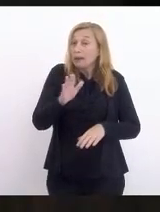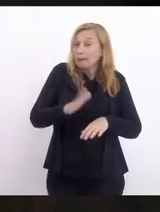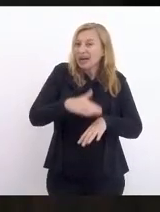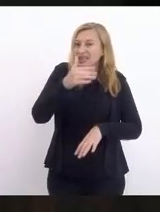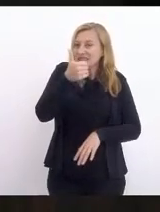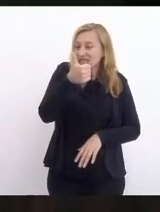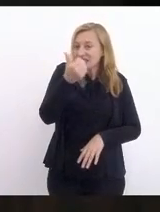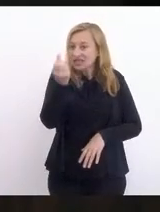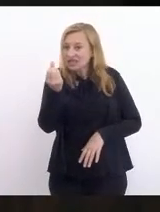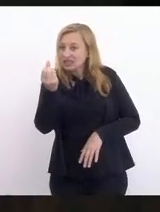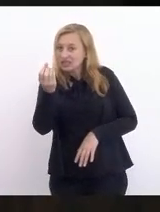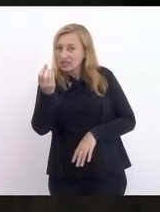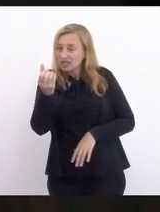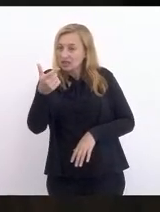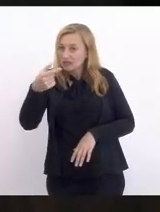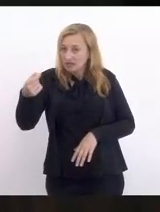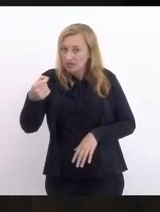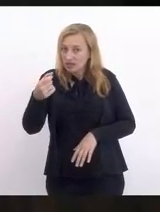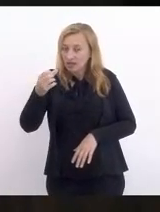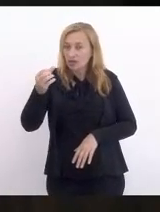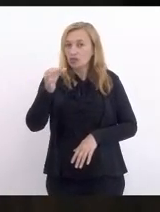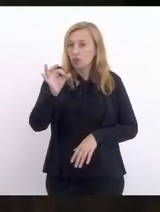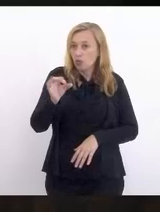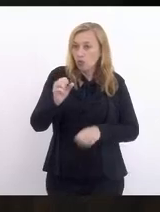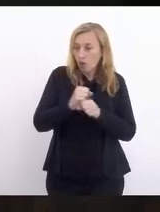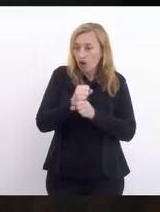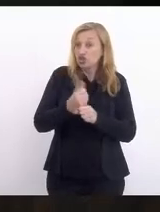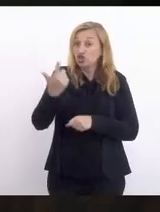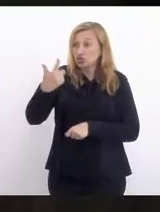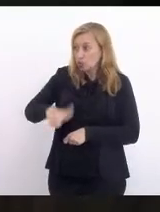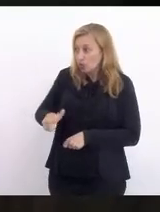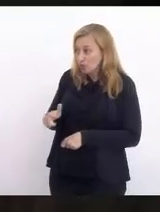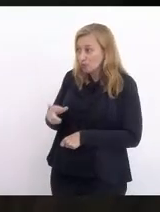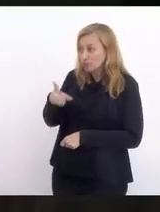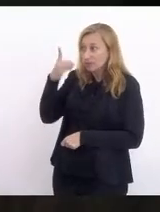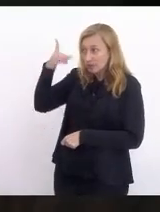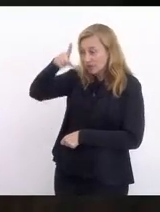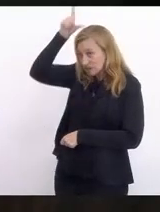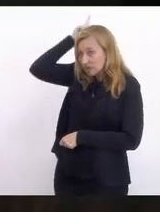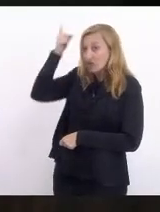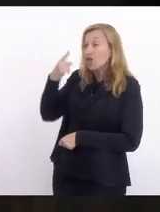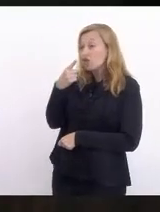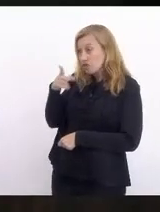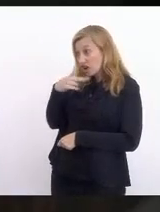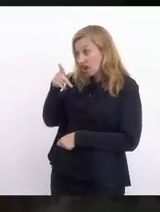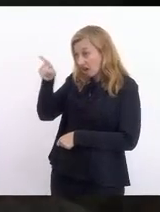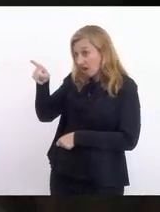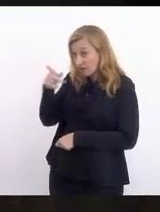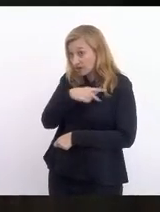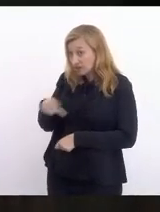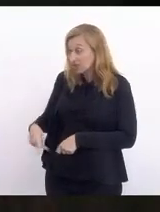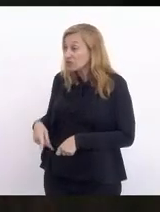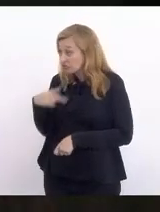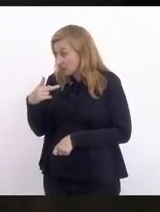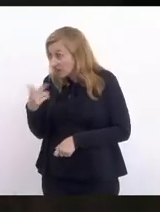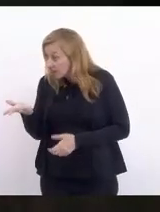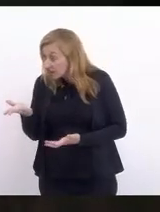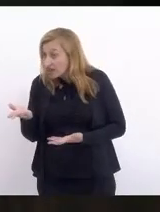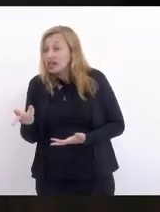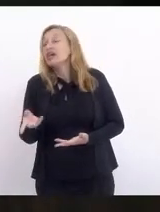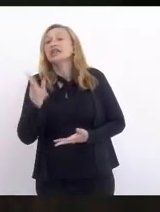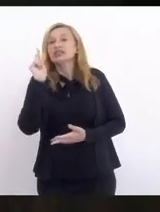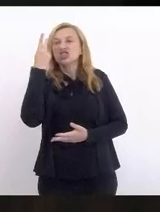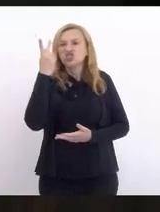cento e vinte por cento de aumento no ano de novo Luiz Paulo eu disse isso lá para o presidente vocês viram que eu falei público